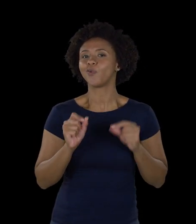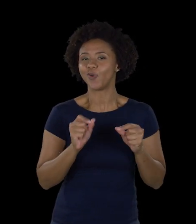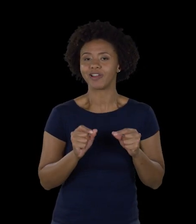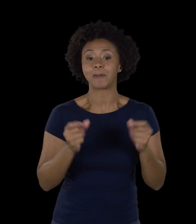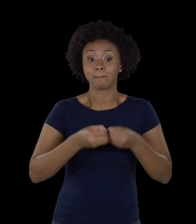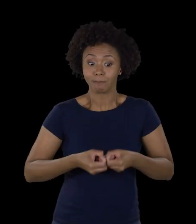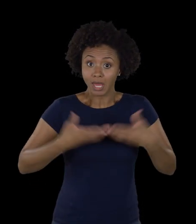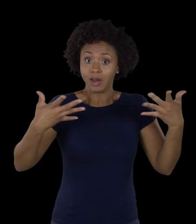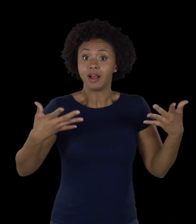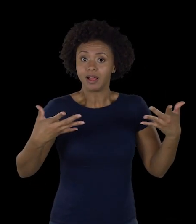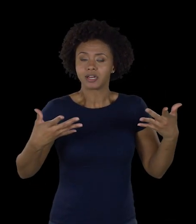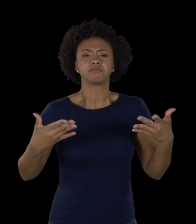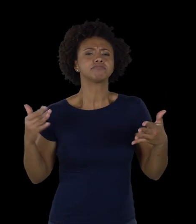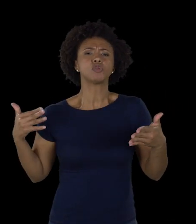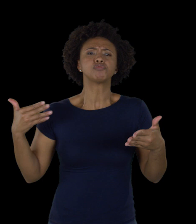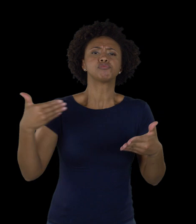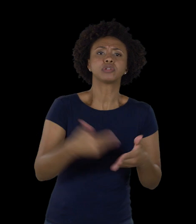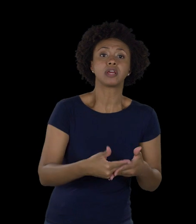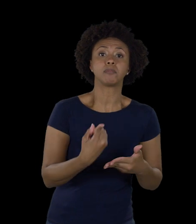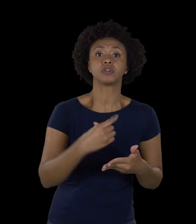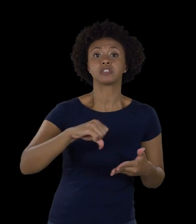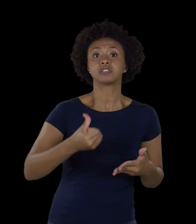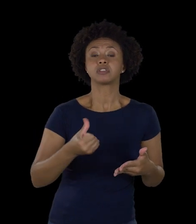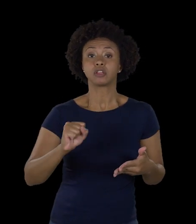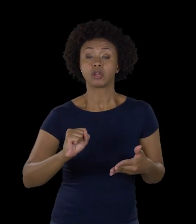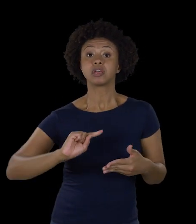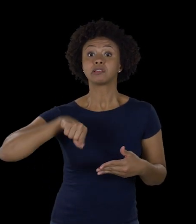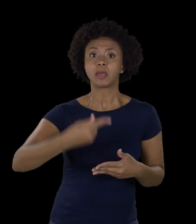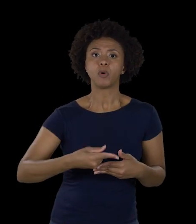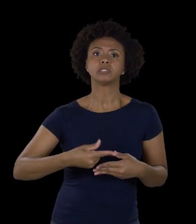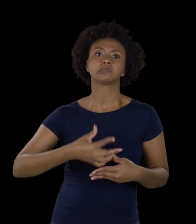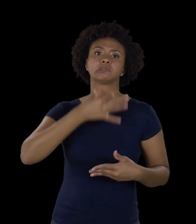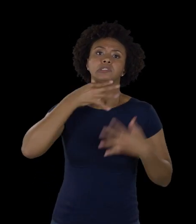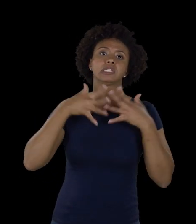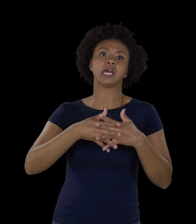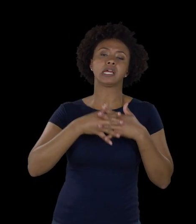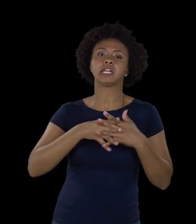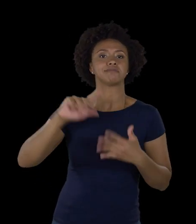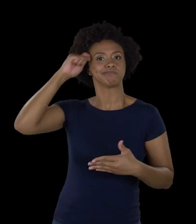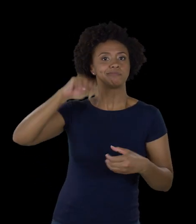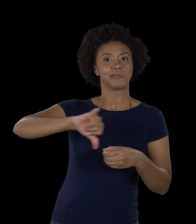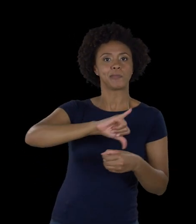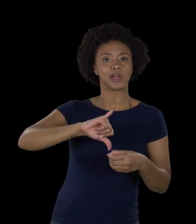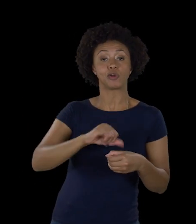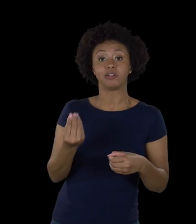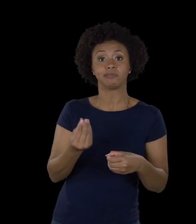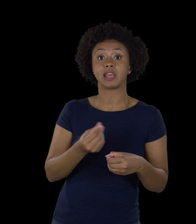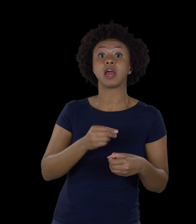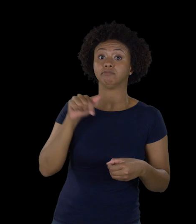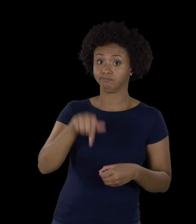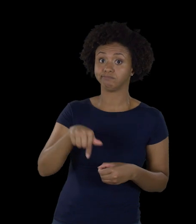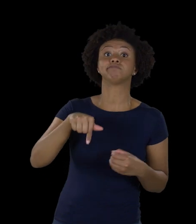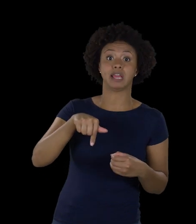68 e se estende até a crise do petróleo, em 1973, ano de disparada do preço do barril de